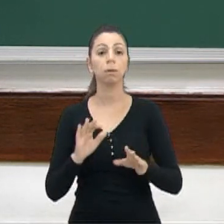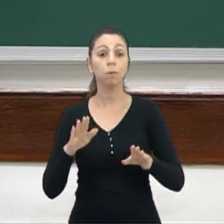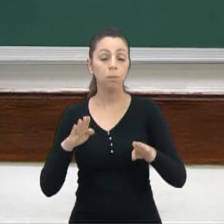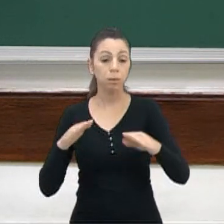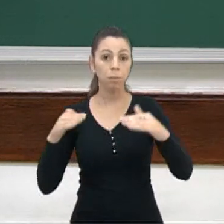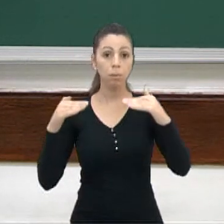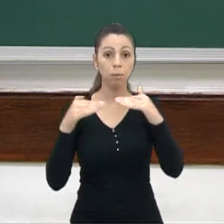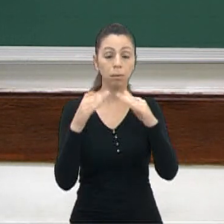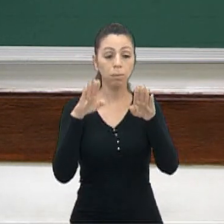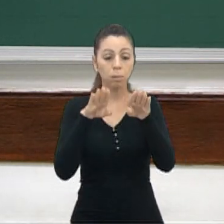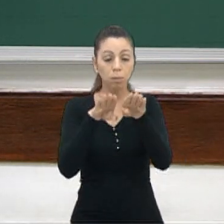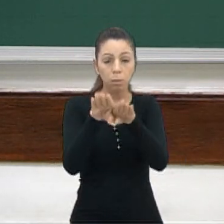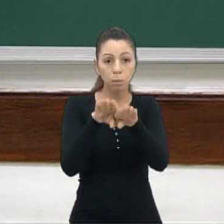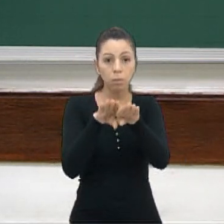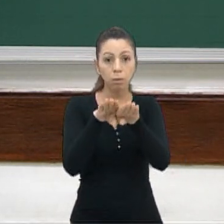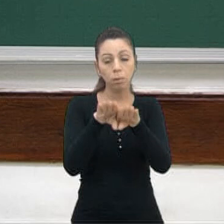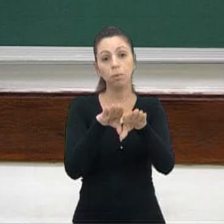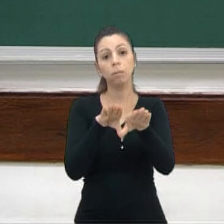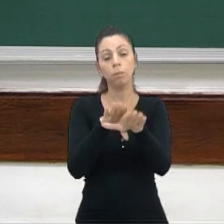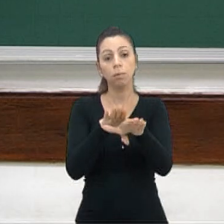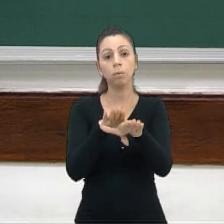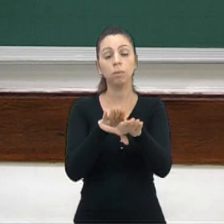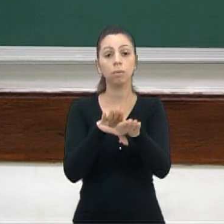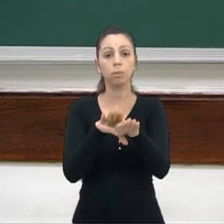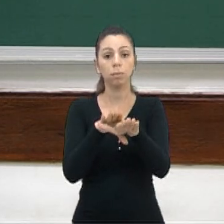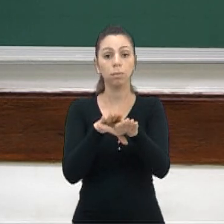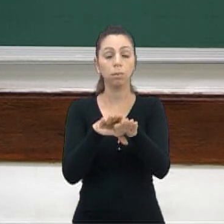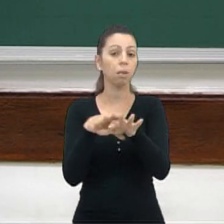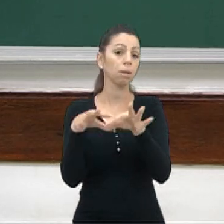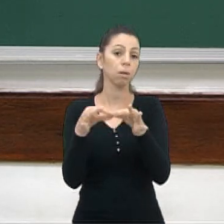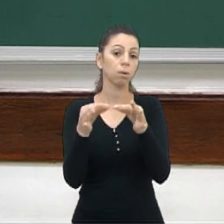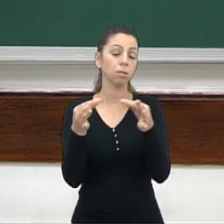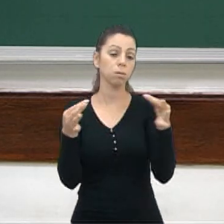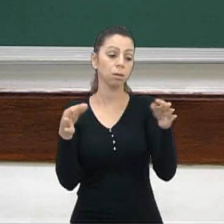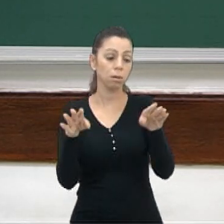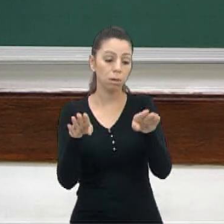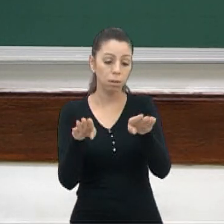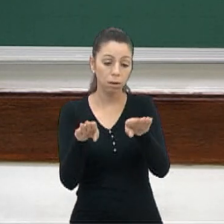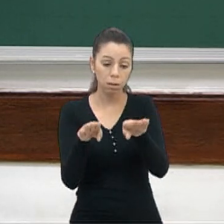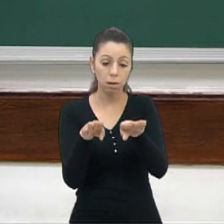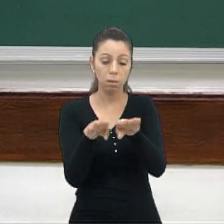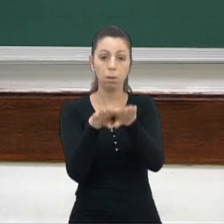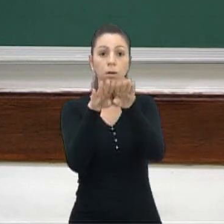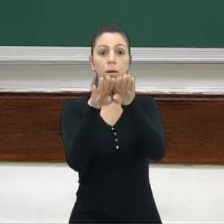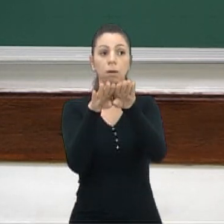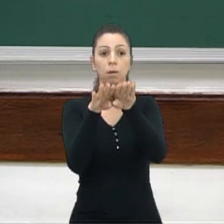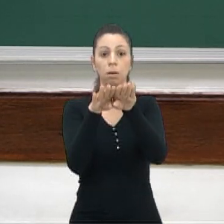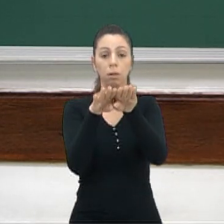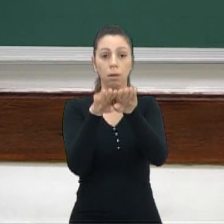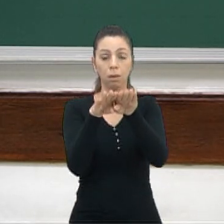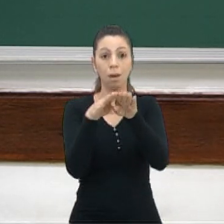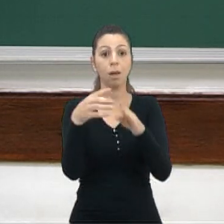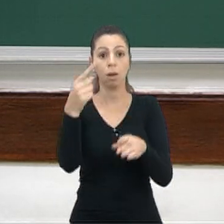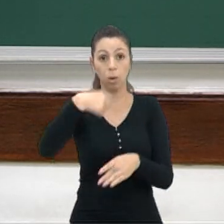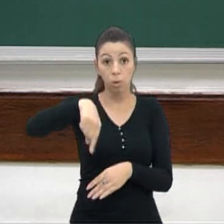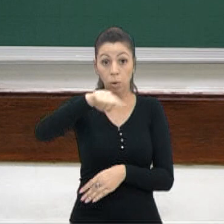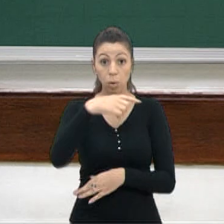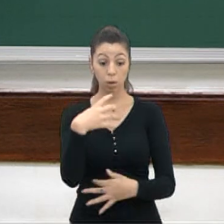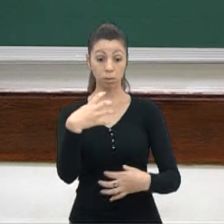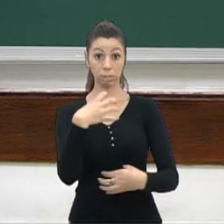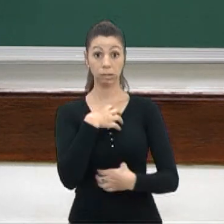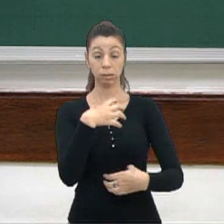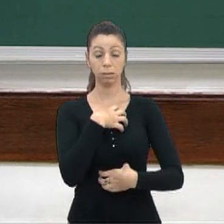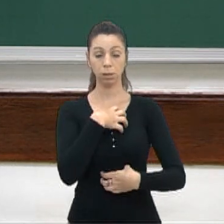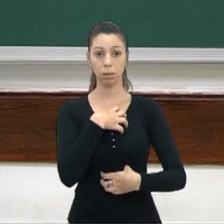atritos que só o fato de um simples encostar de uma placa para outra vai gerar pressão e nós vamos sentir aqui na